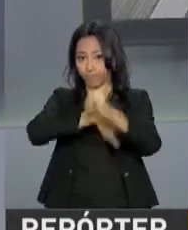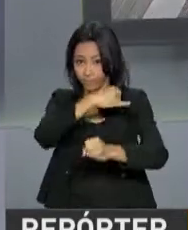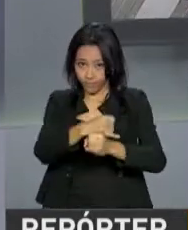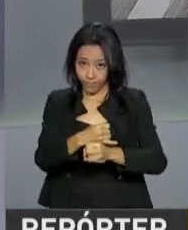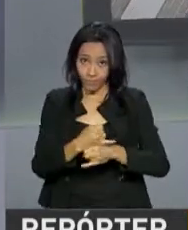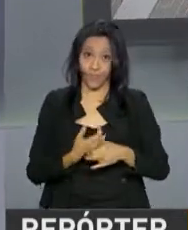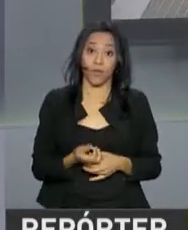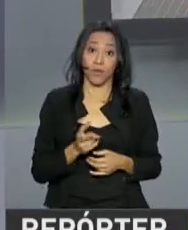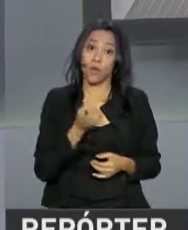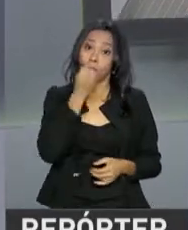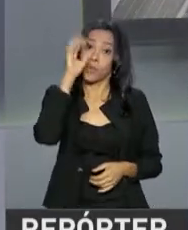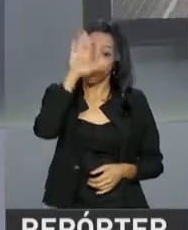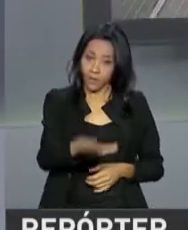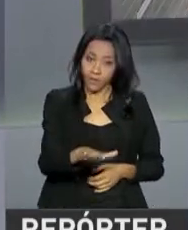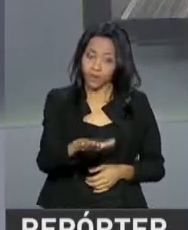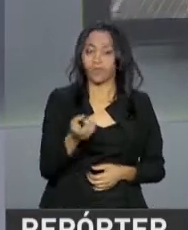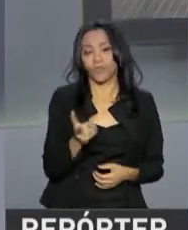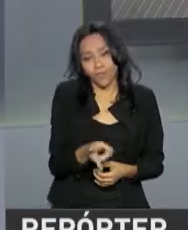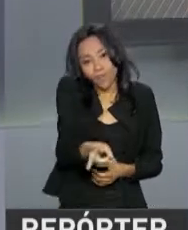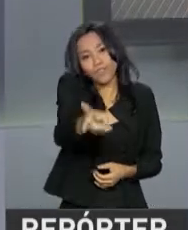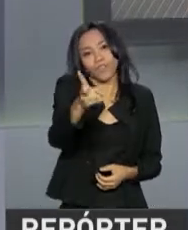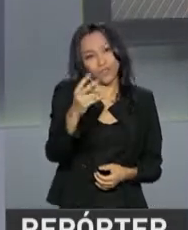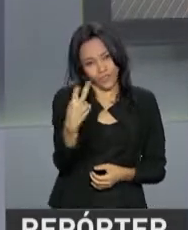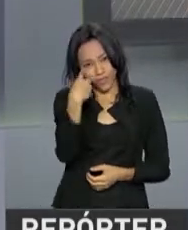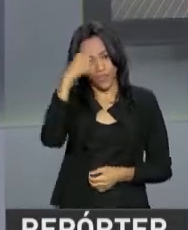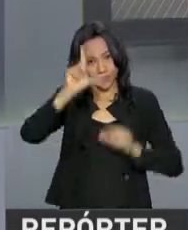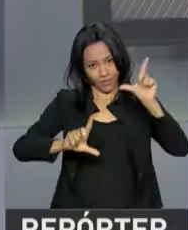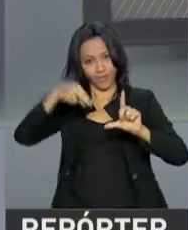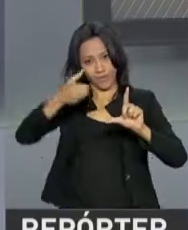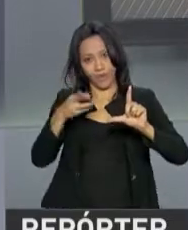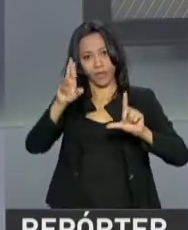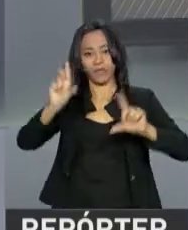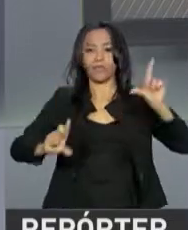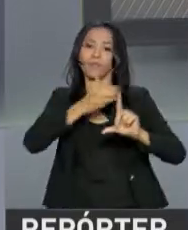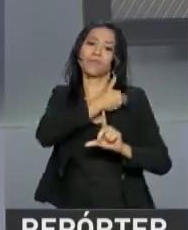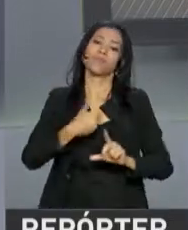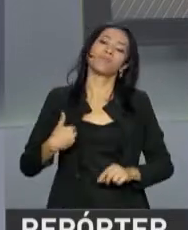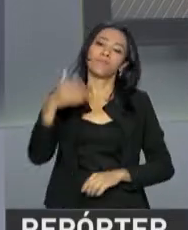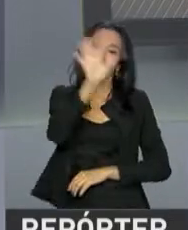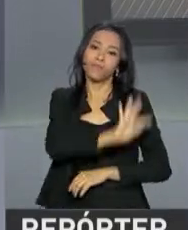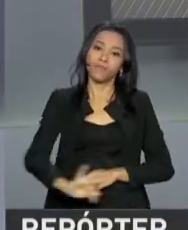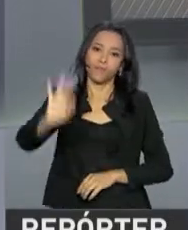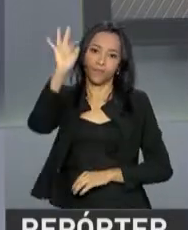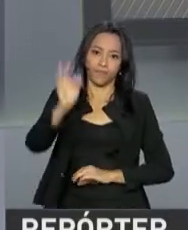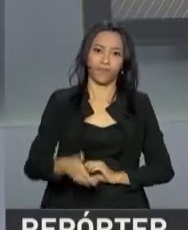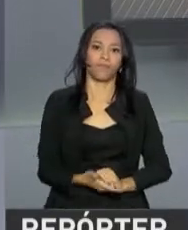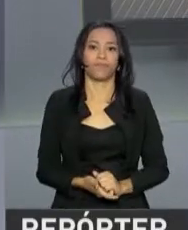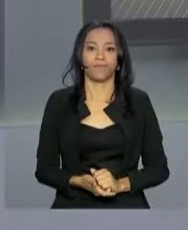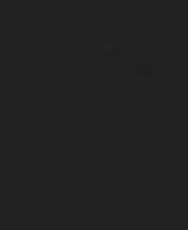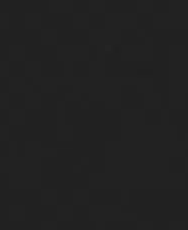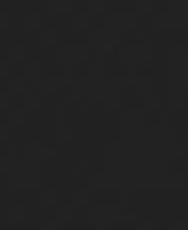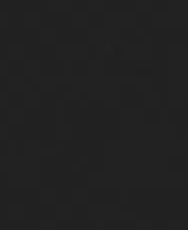internet uma boa tarde pra você e continue com a gente aqui na nbr a tv do governo federal